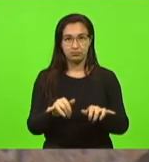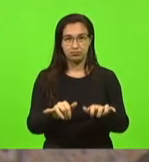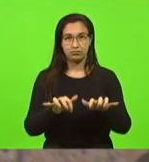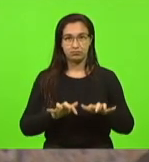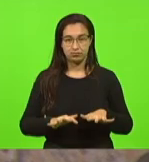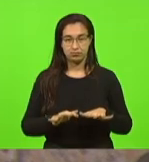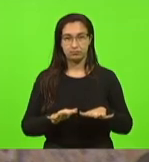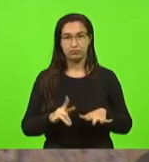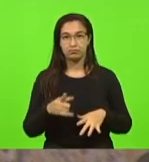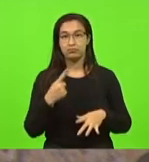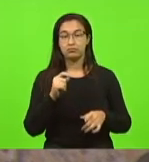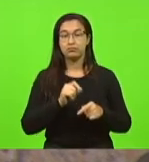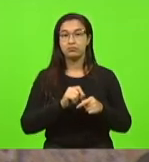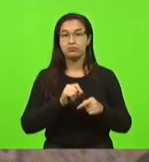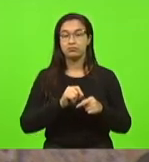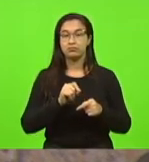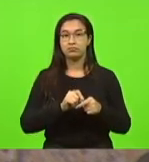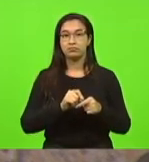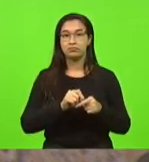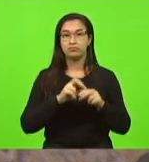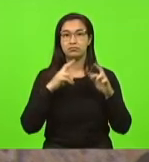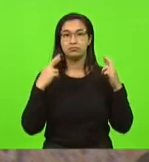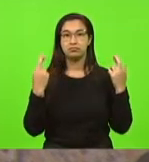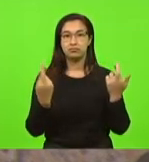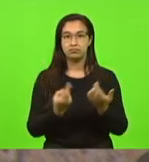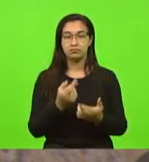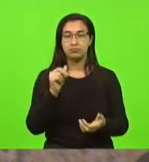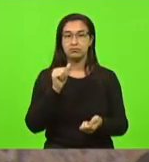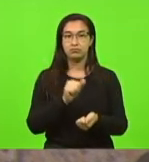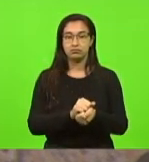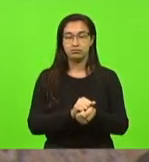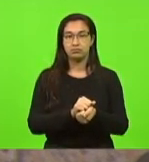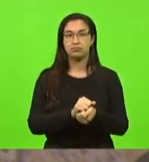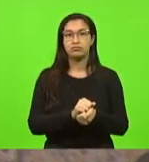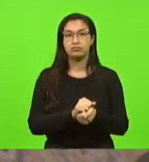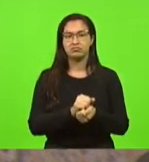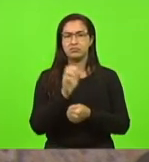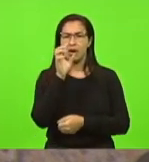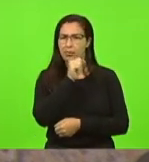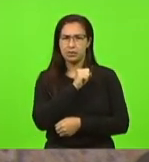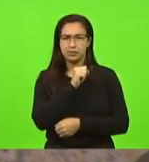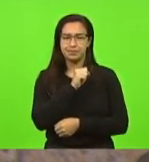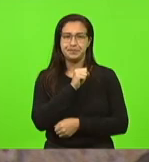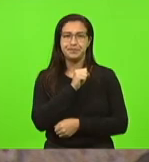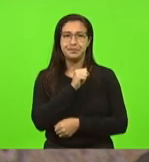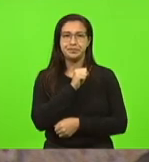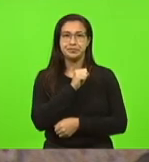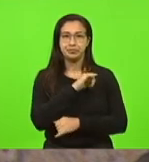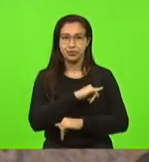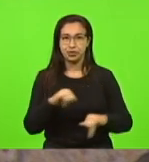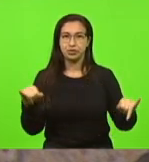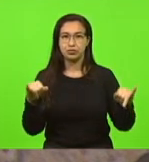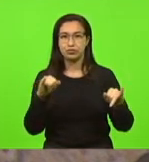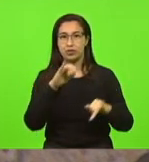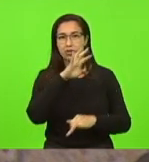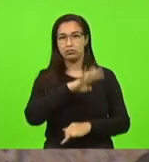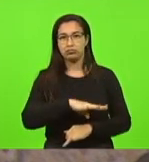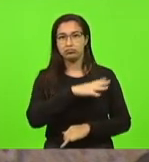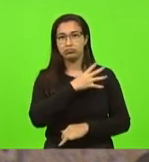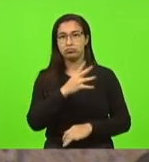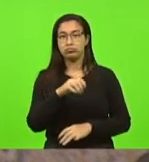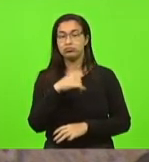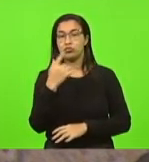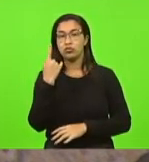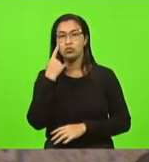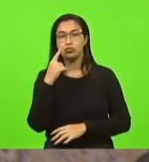nós faremos uma reunião conjunta, muito breve, somente para divulgar o calendário de tramitação